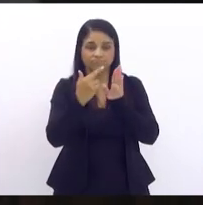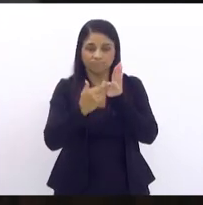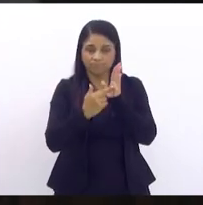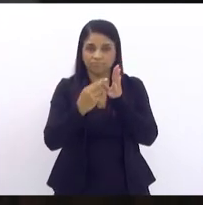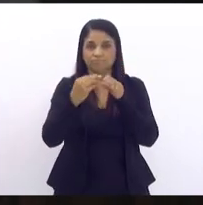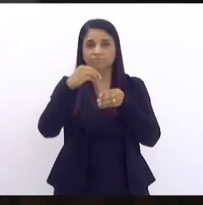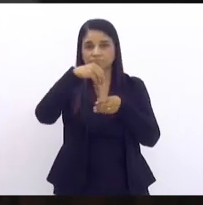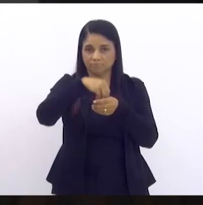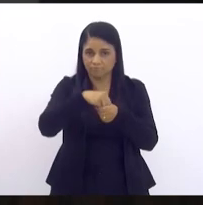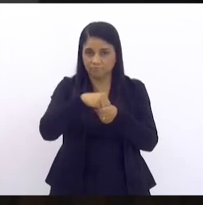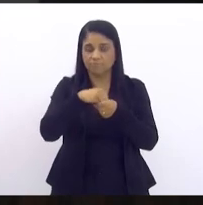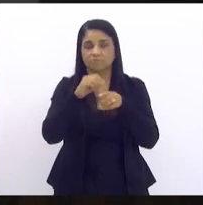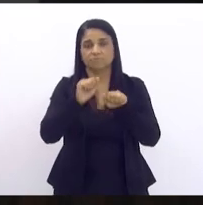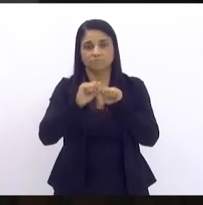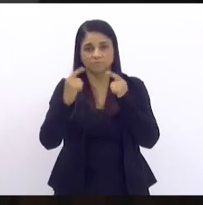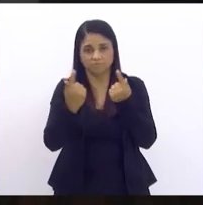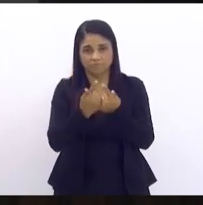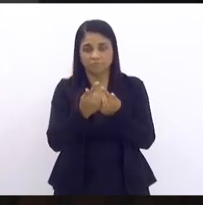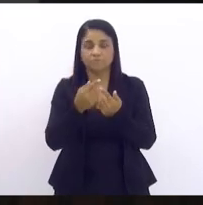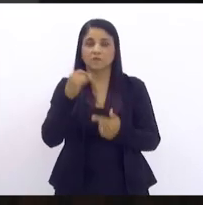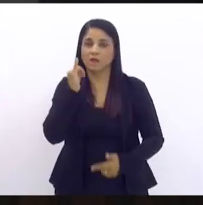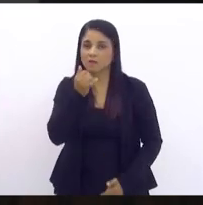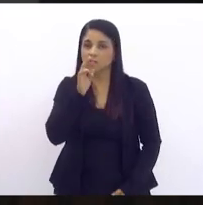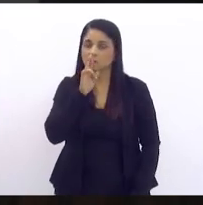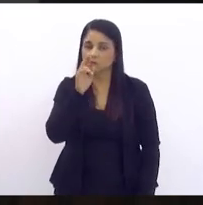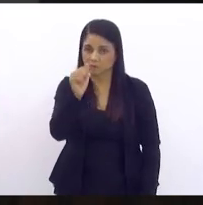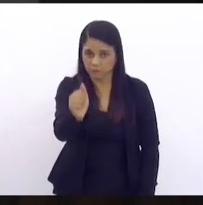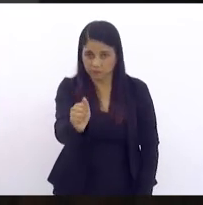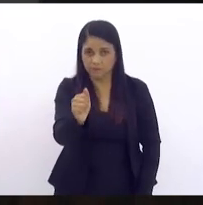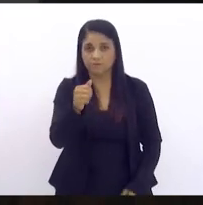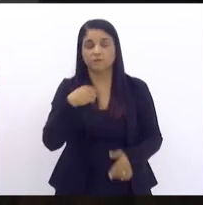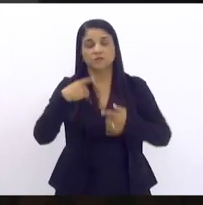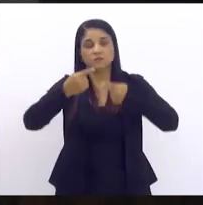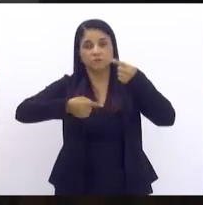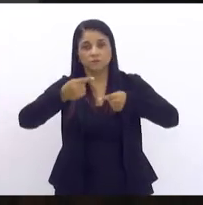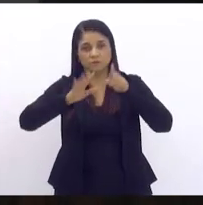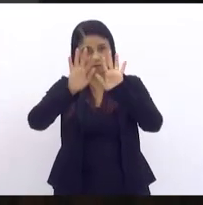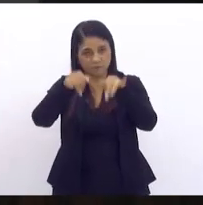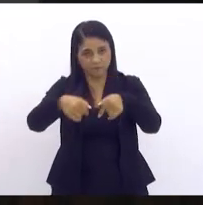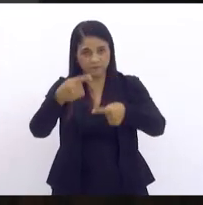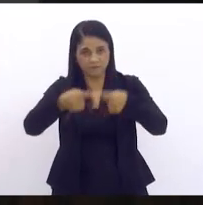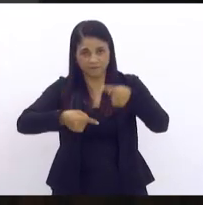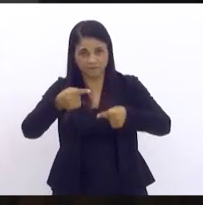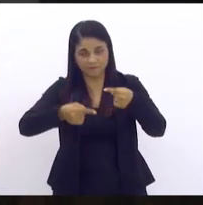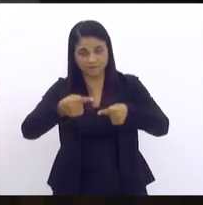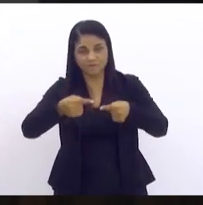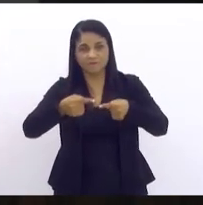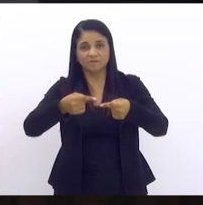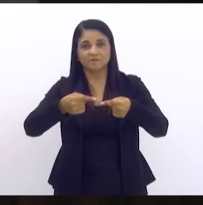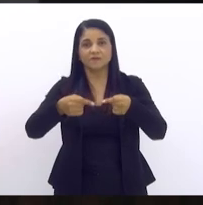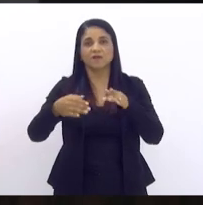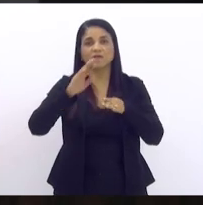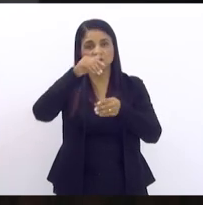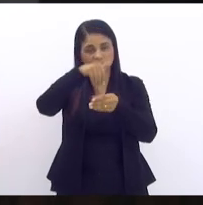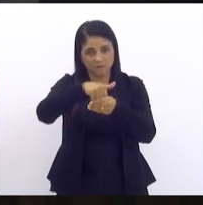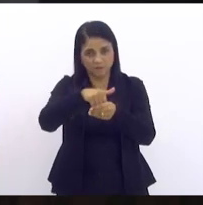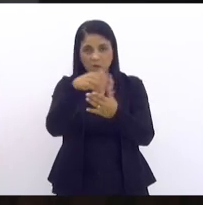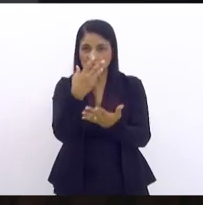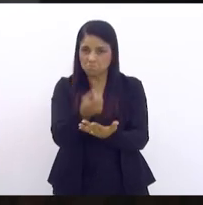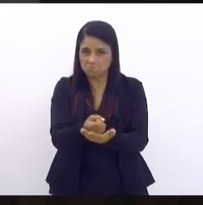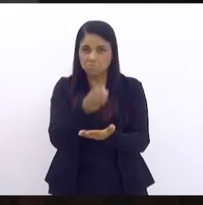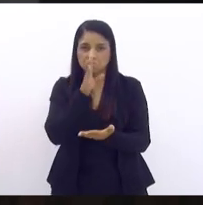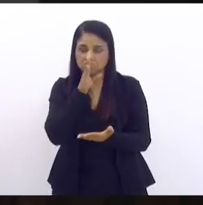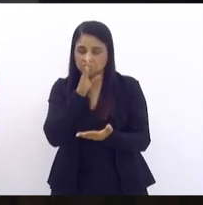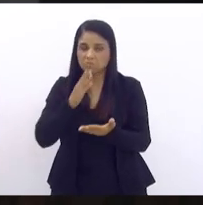deputado Rodrigo Amorim. Em discussão, não havendo quem queira discutir, encerrada a discussão. Em votação, senhores que